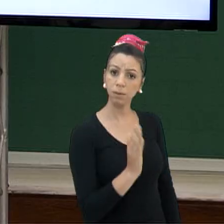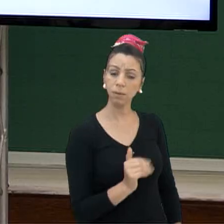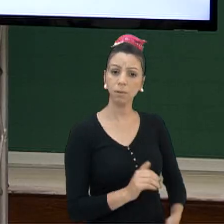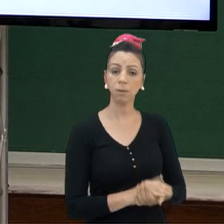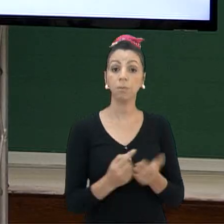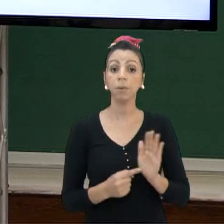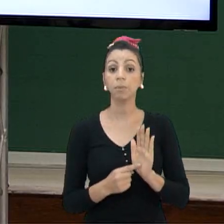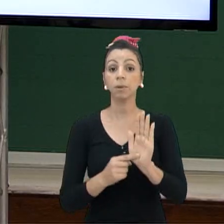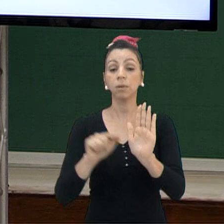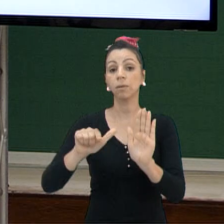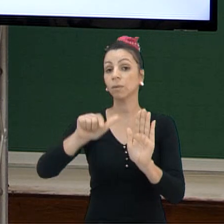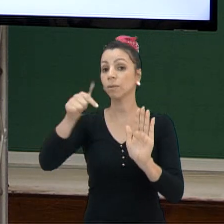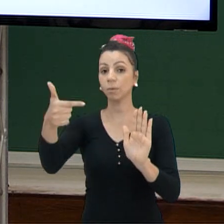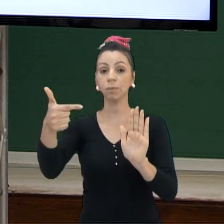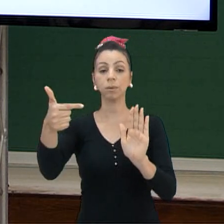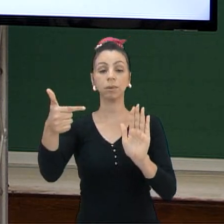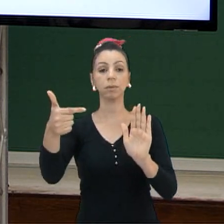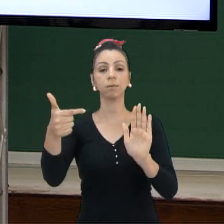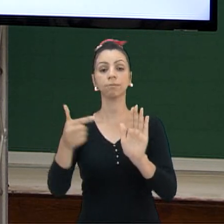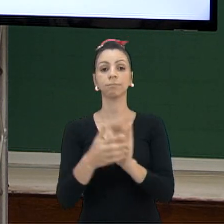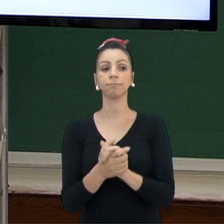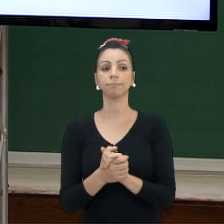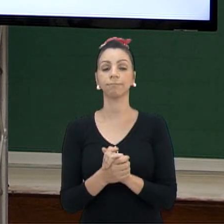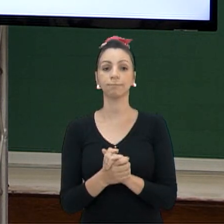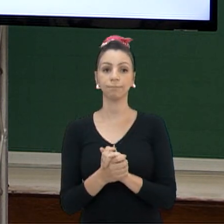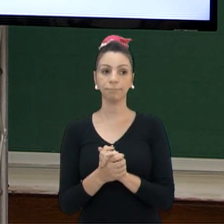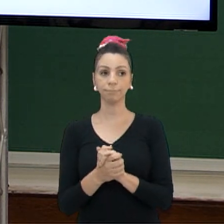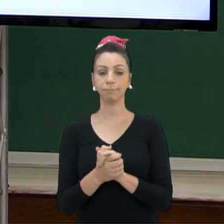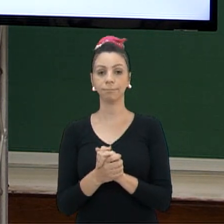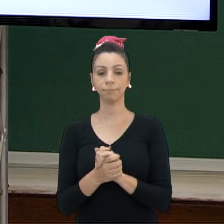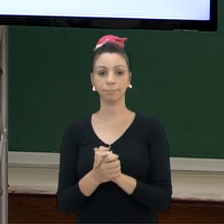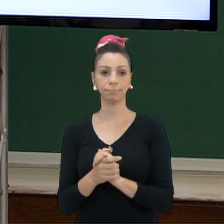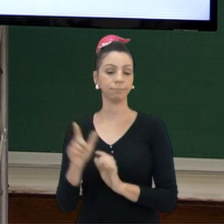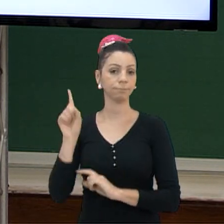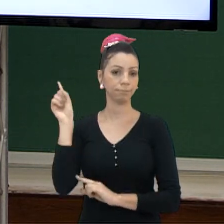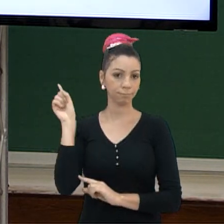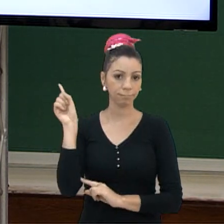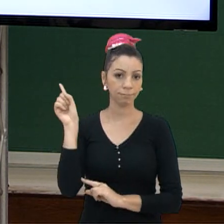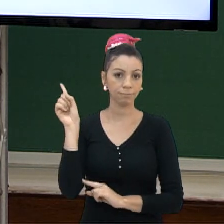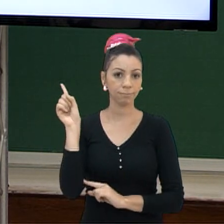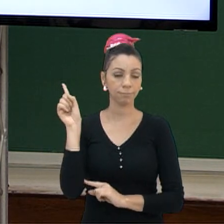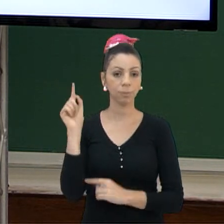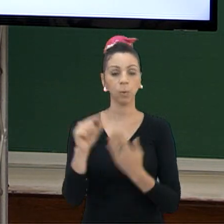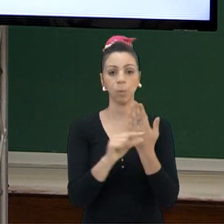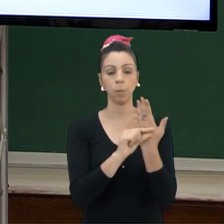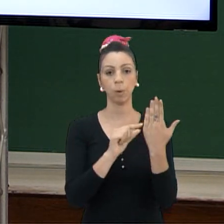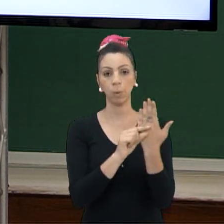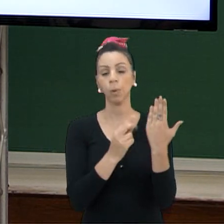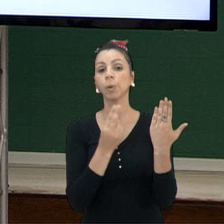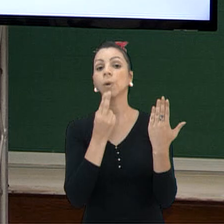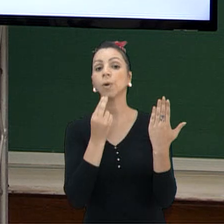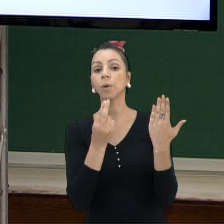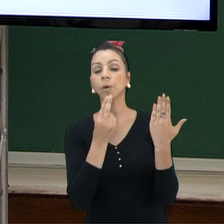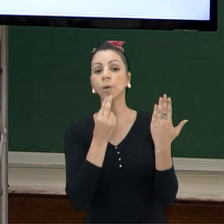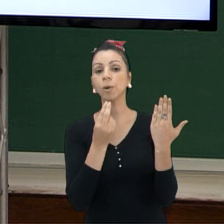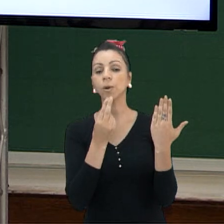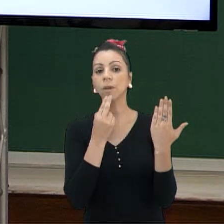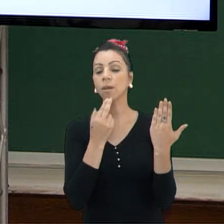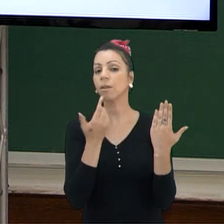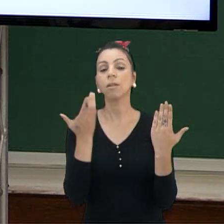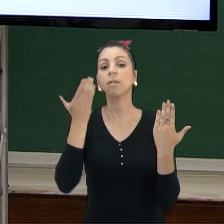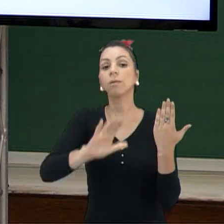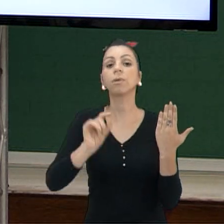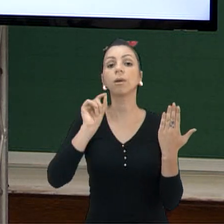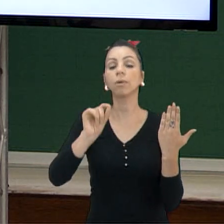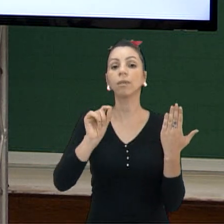as outras coisas tantas que o Brasil tem. E na visão desse eu lírico, certo? Ele não quer que Deus permita